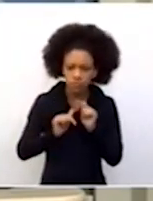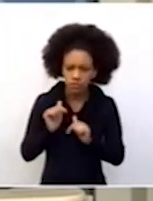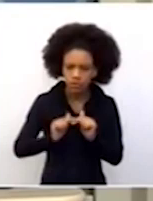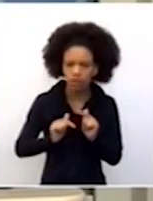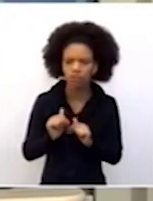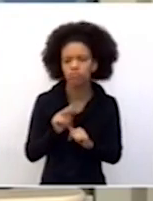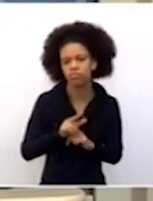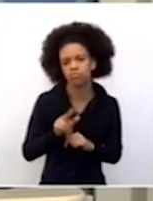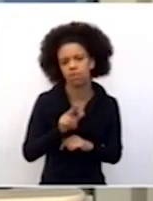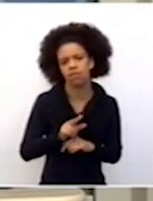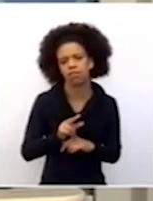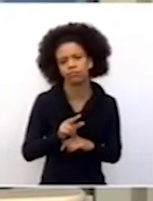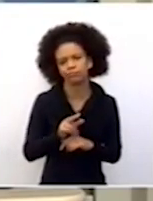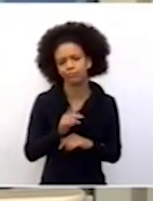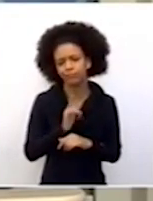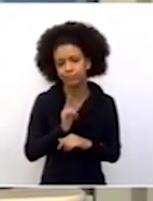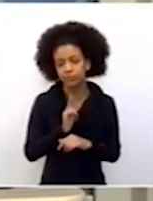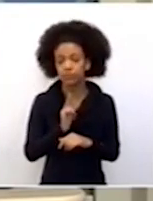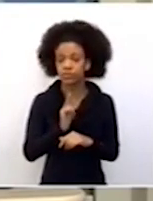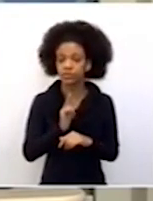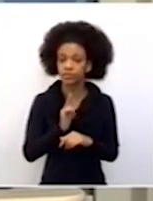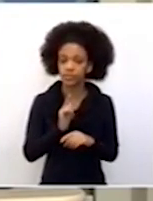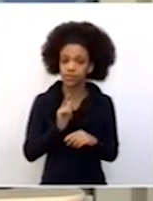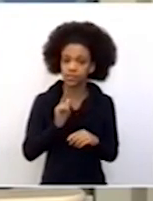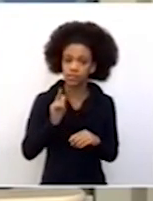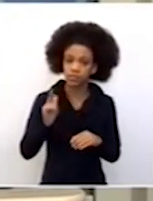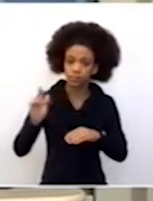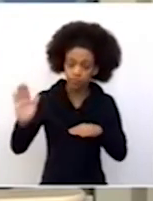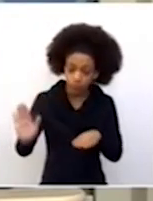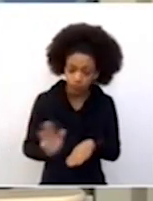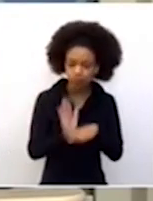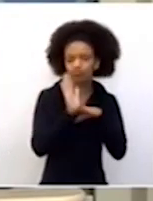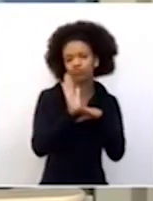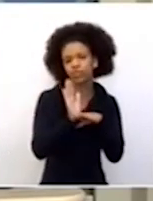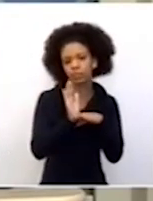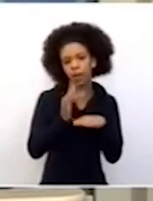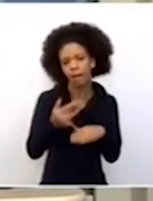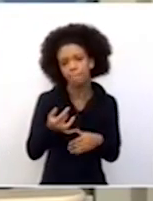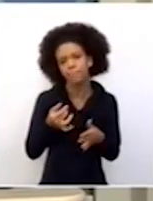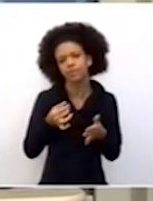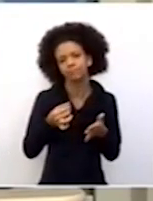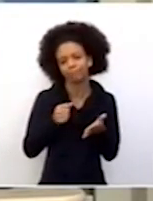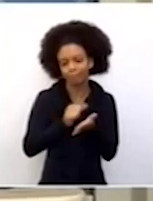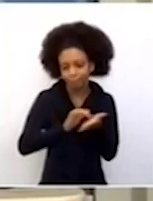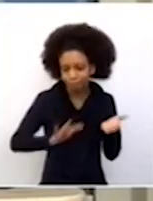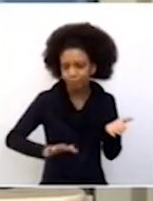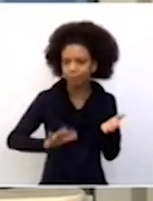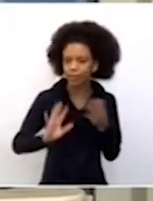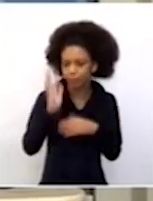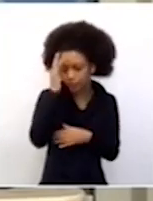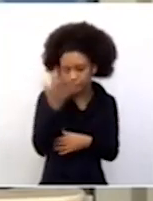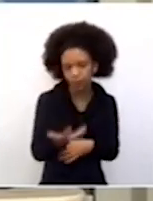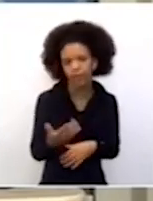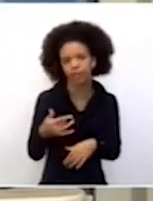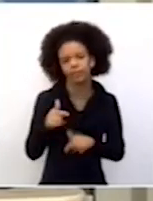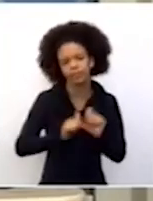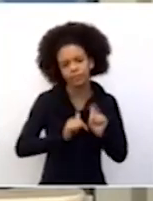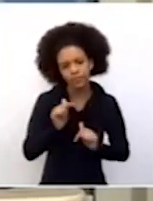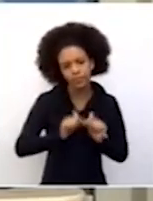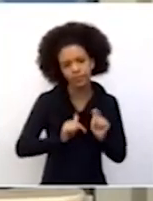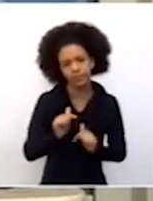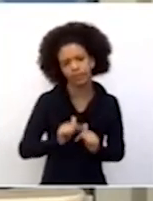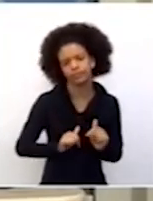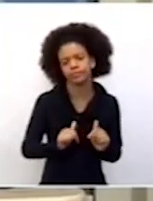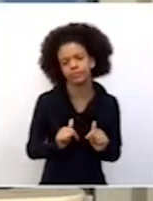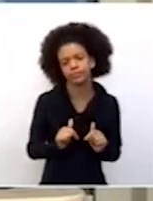são elementos que também contribuem para desenvolver essa atividade, né, e assim seleção desses materiais para o público